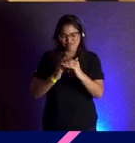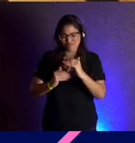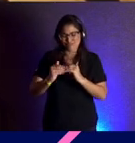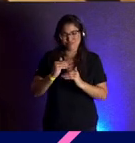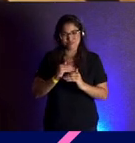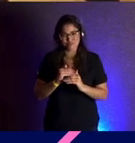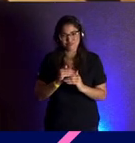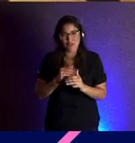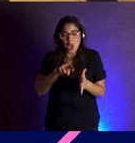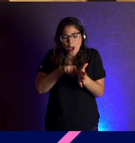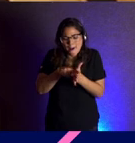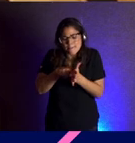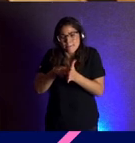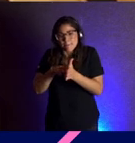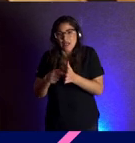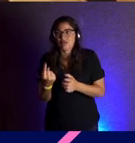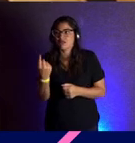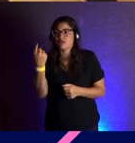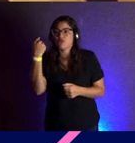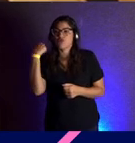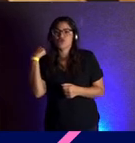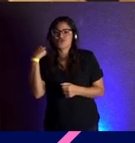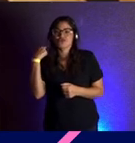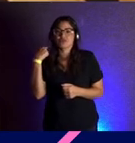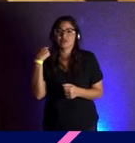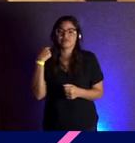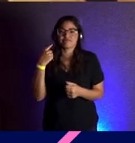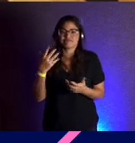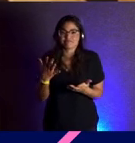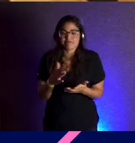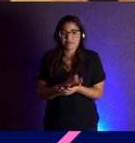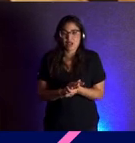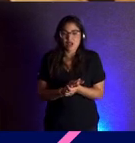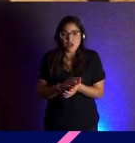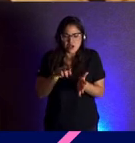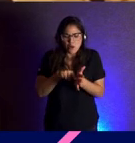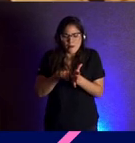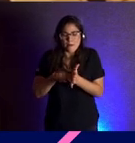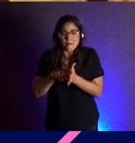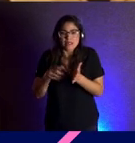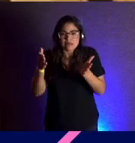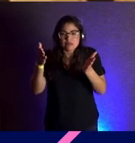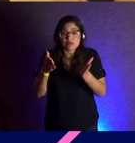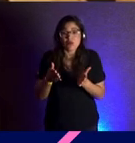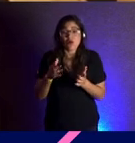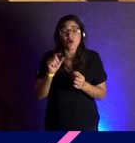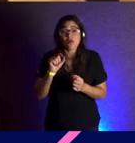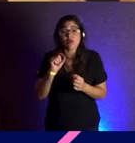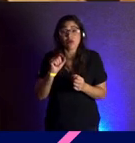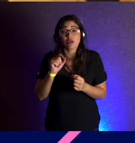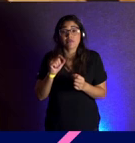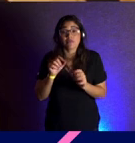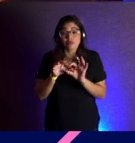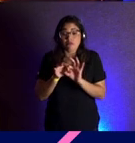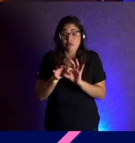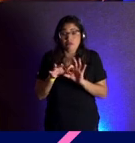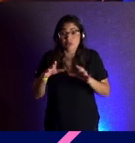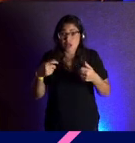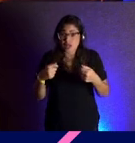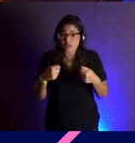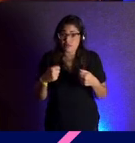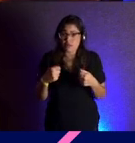o censo precisa disponibilizar totalmente, né? Então, ela está, sei lá, mesmo essa plataforma, a gente está cuidando em 2010,